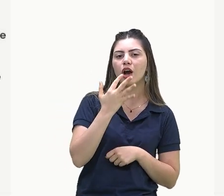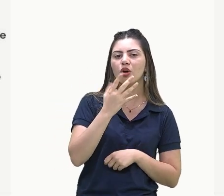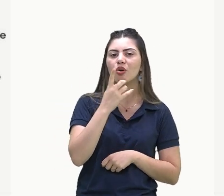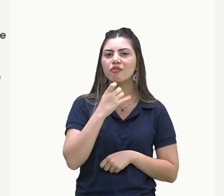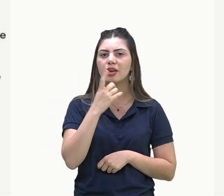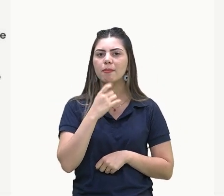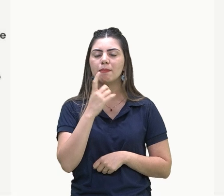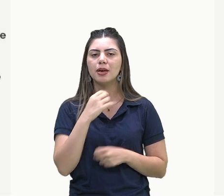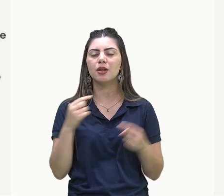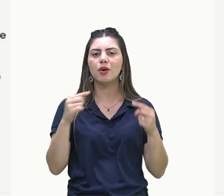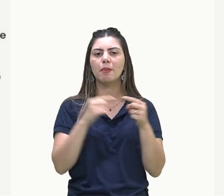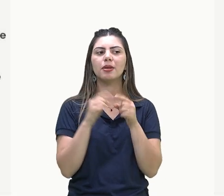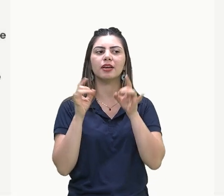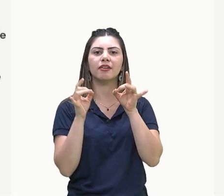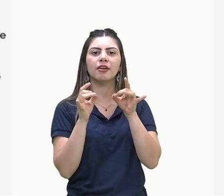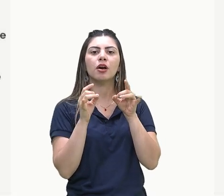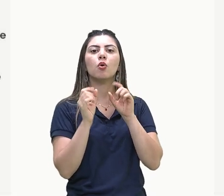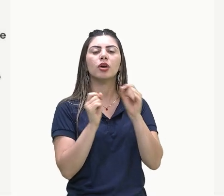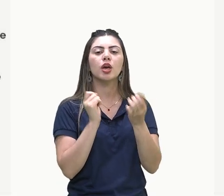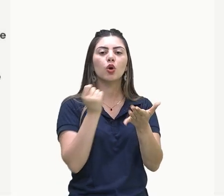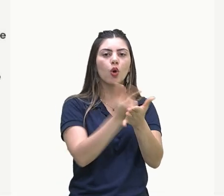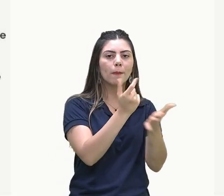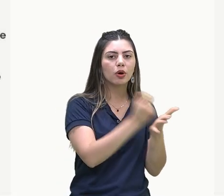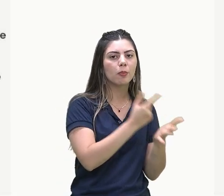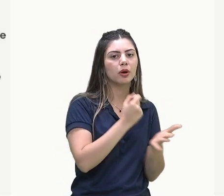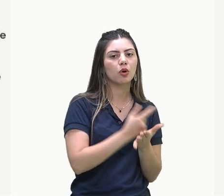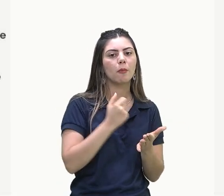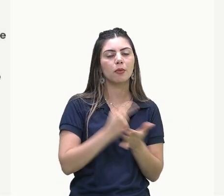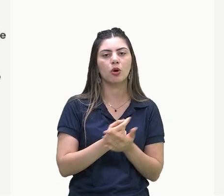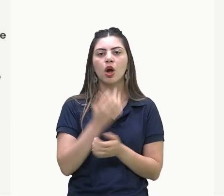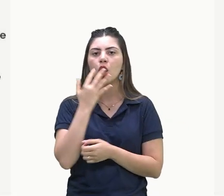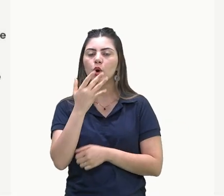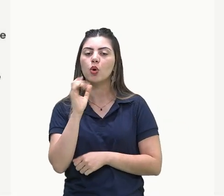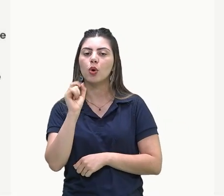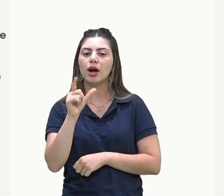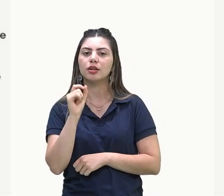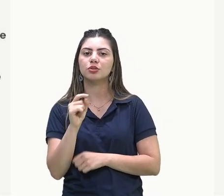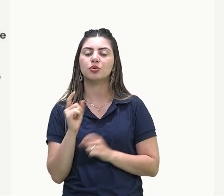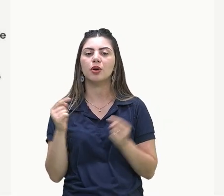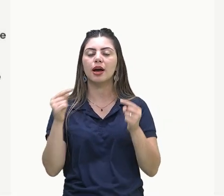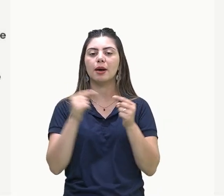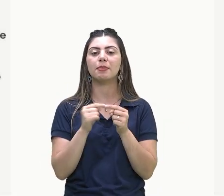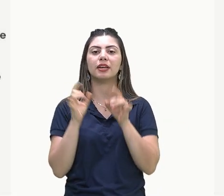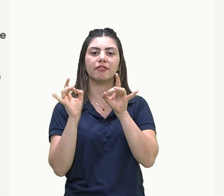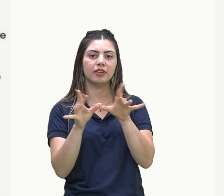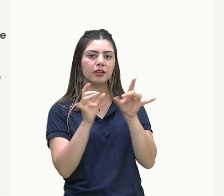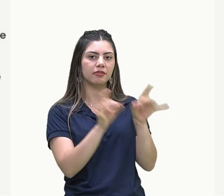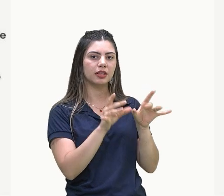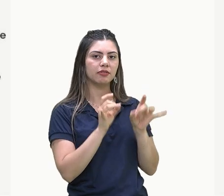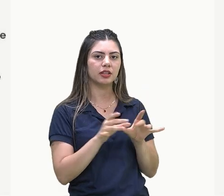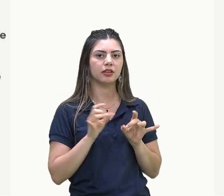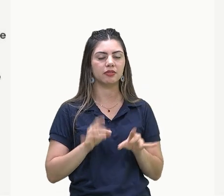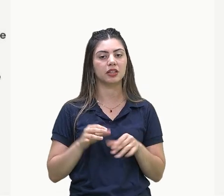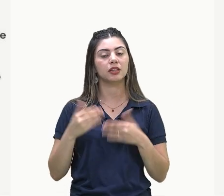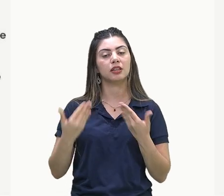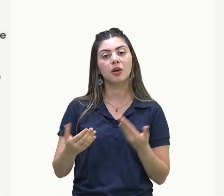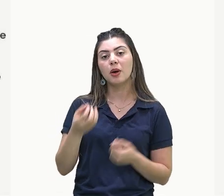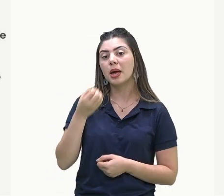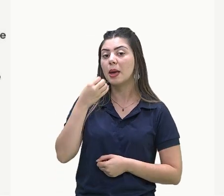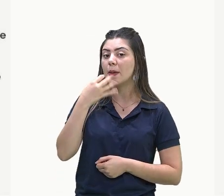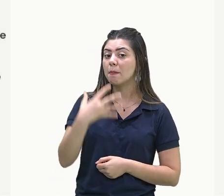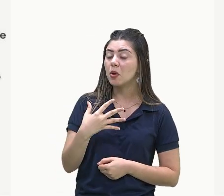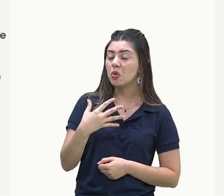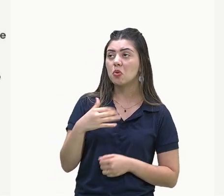ela acaba sendo menor que a exportação do Brasil em relação aos países que fazem parte do Mercosul. Isso é bom ou é ruim